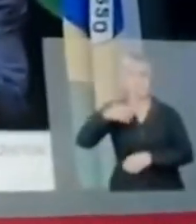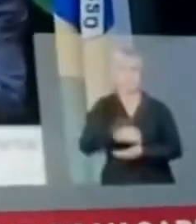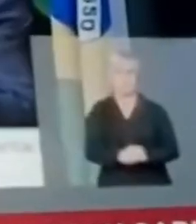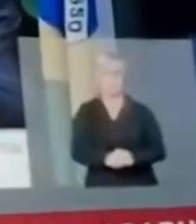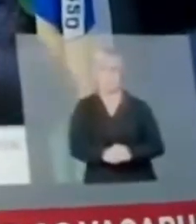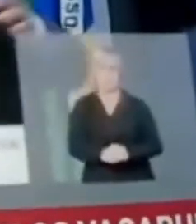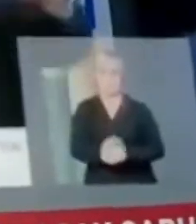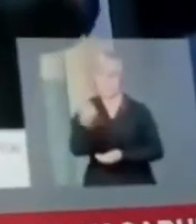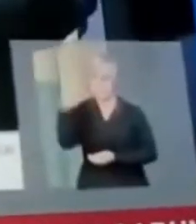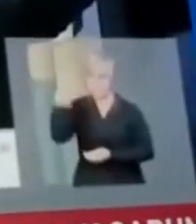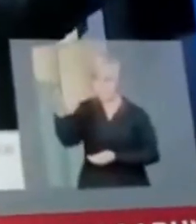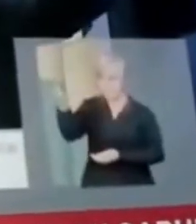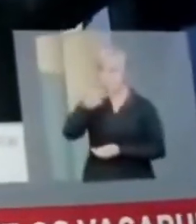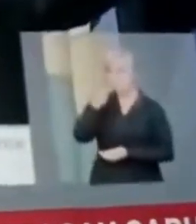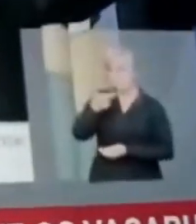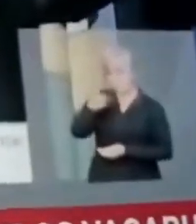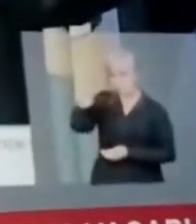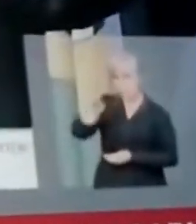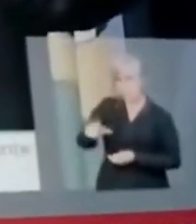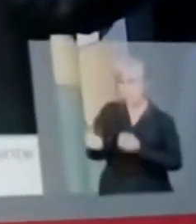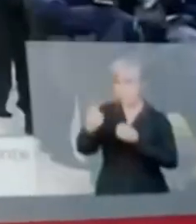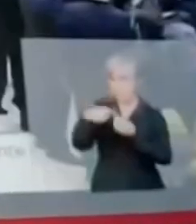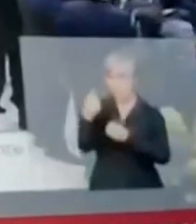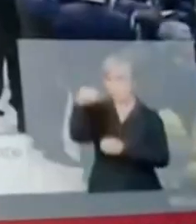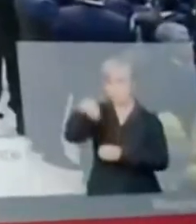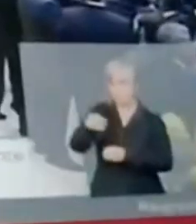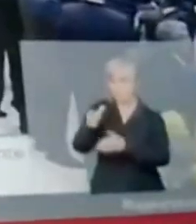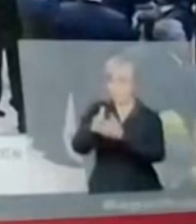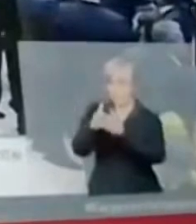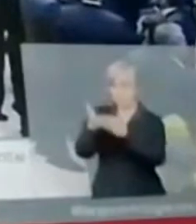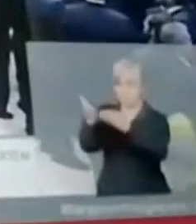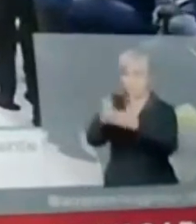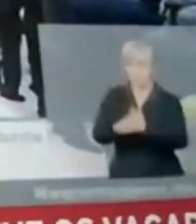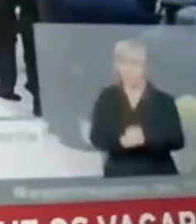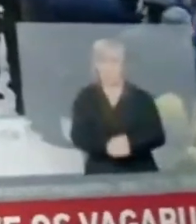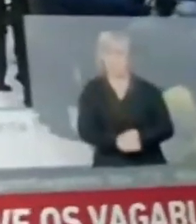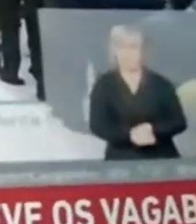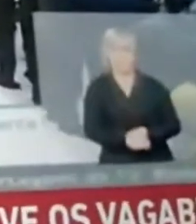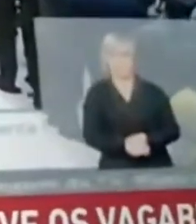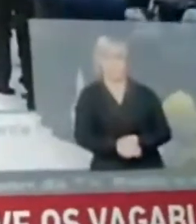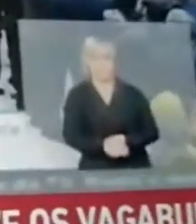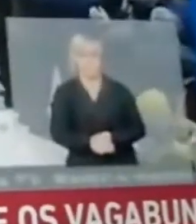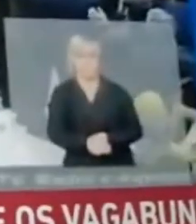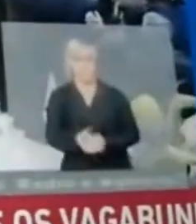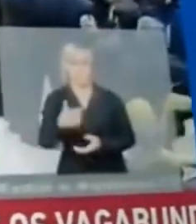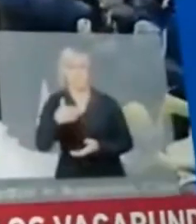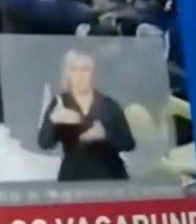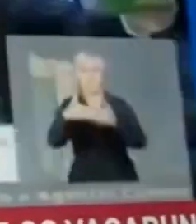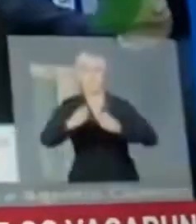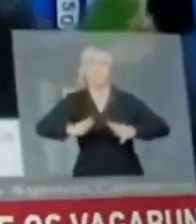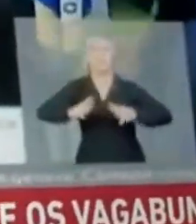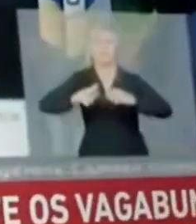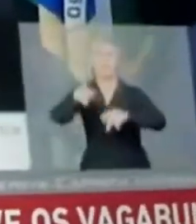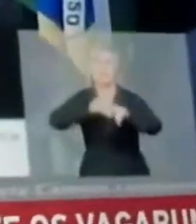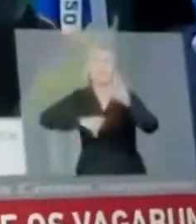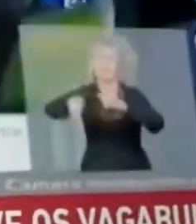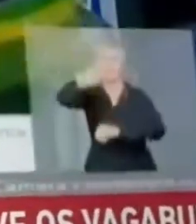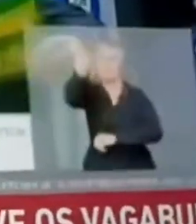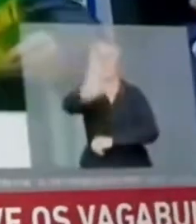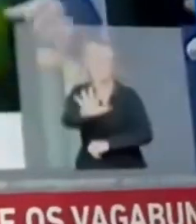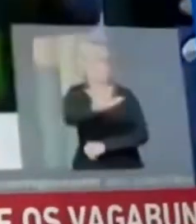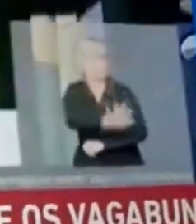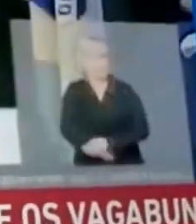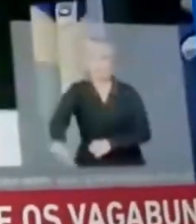Vossa Excelência para. Será lhe dar um minuto para ele, que foi um minuto. Queria que vocês, brasileiros do Brasil